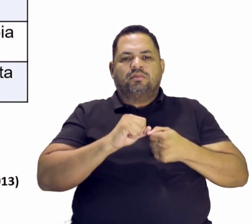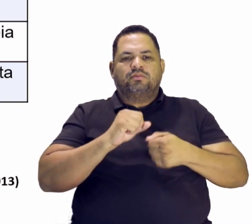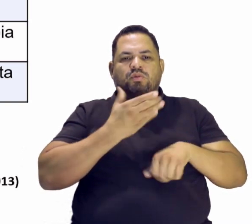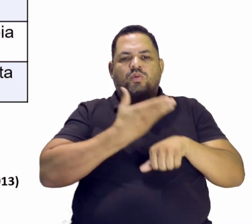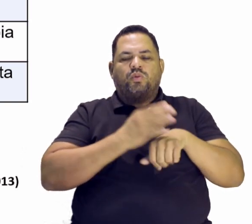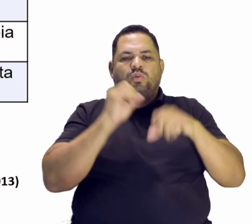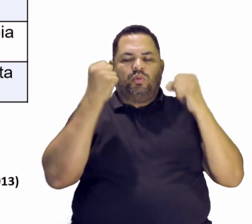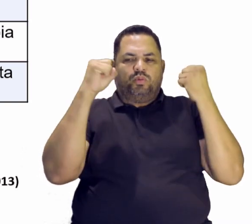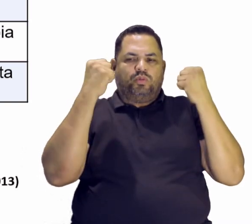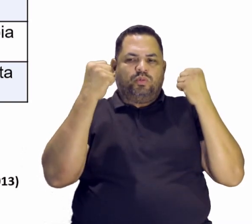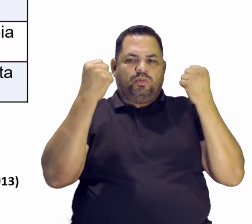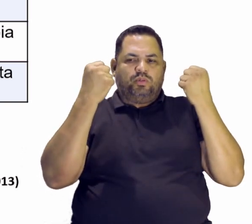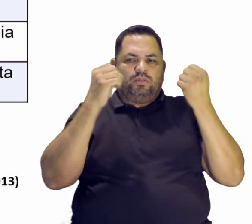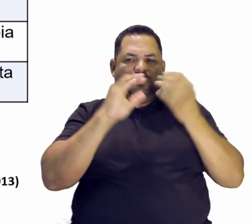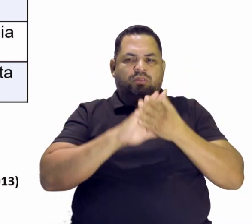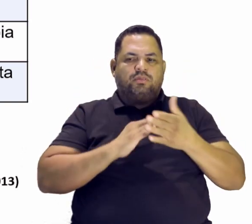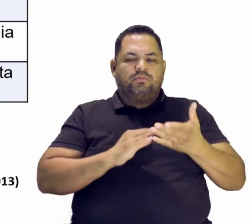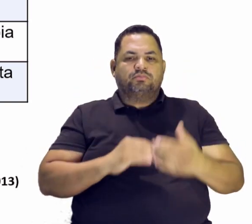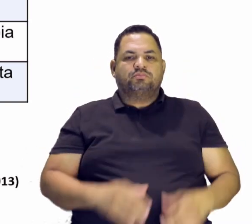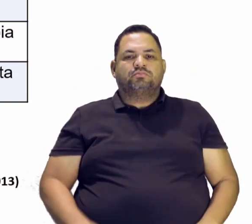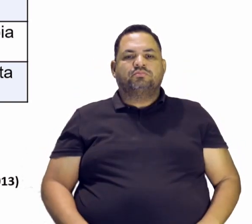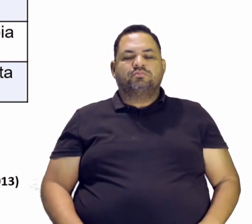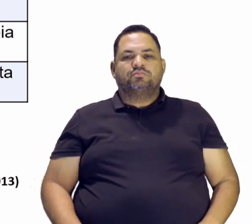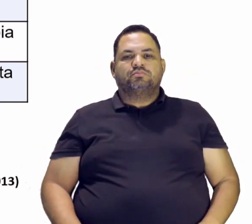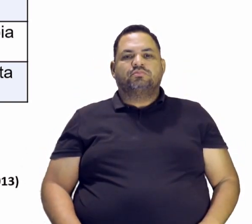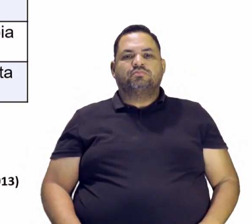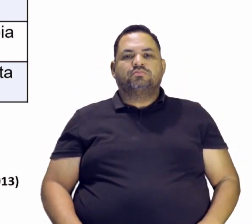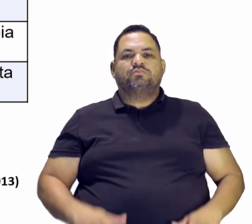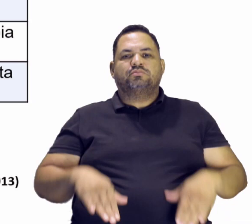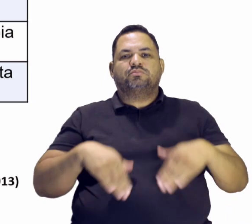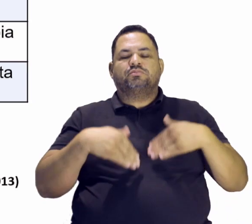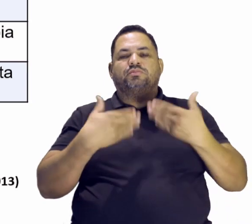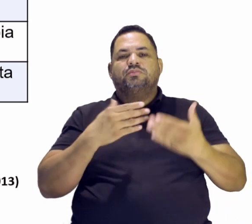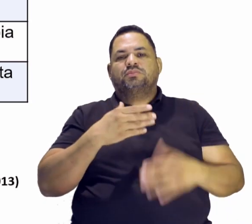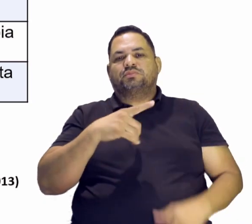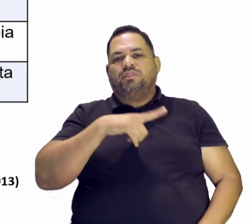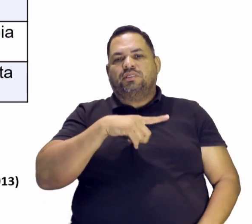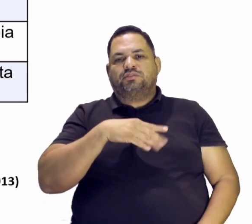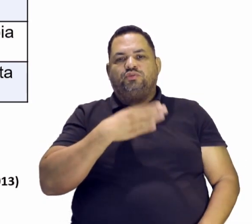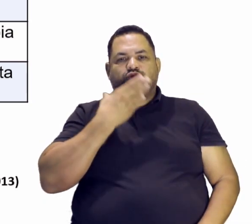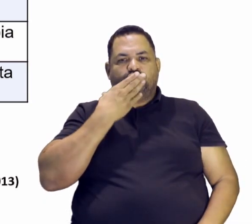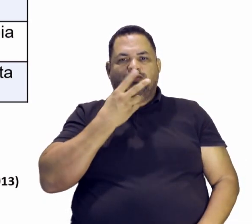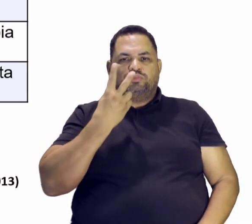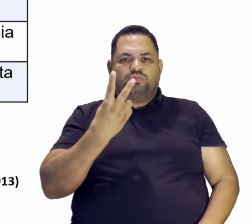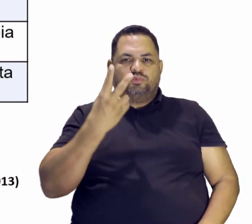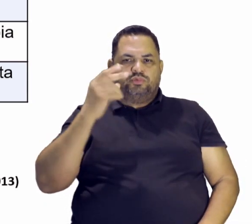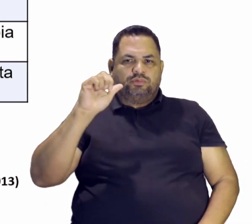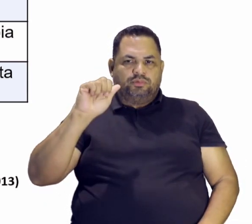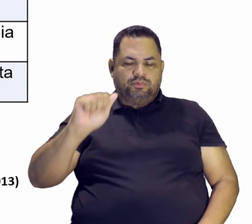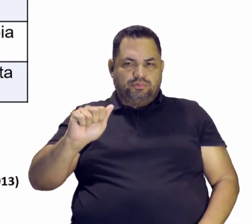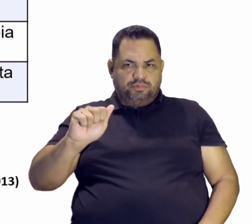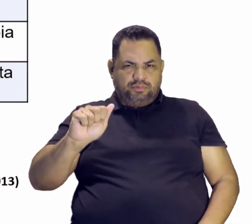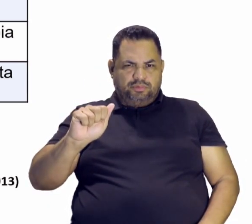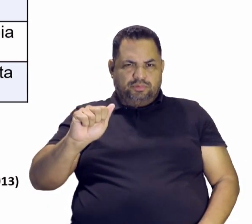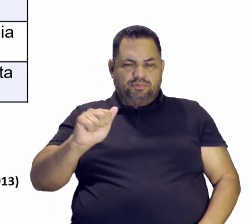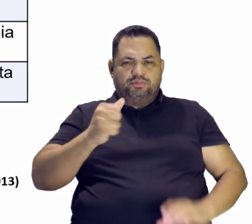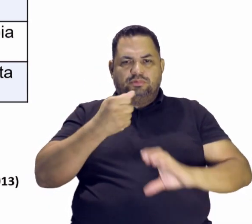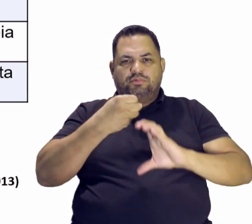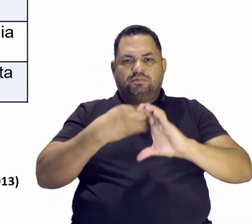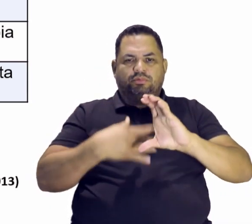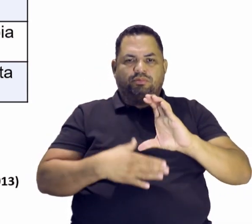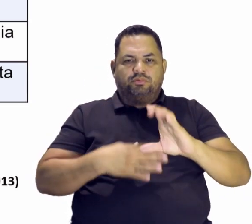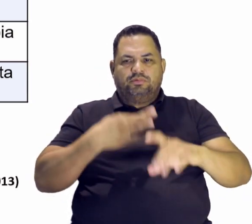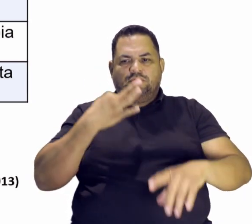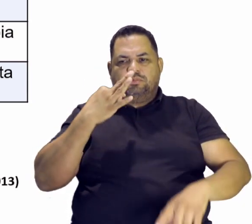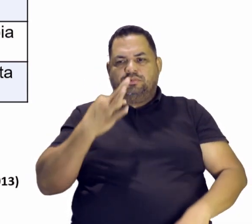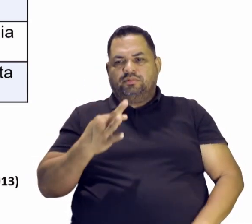físicos mais aeróbios. Quando eu tenho um tipo 2A, que é uma outra classificação, uma outra característica de fibra, eu já